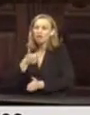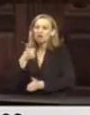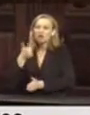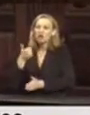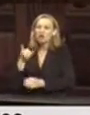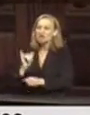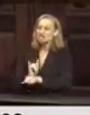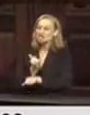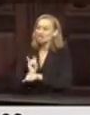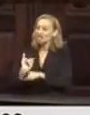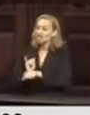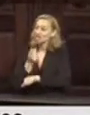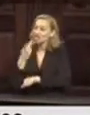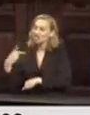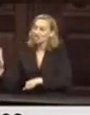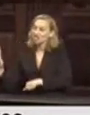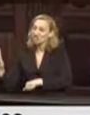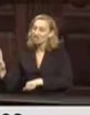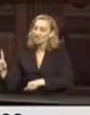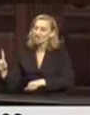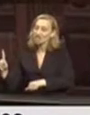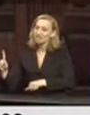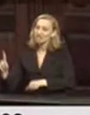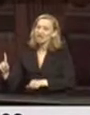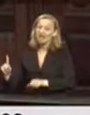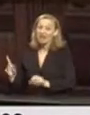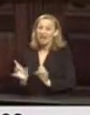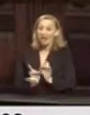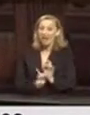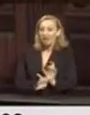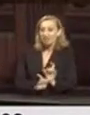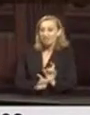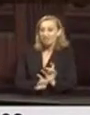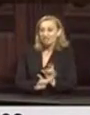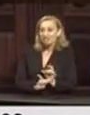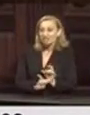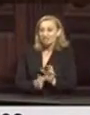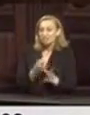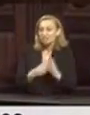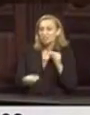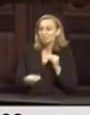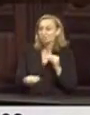E aí, a venda no varejo desaba.